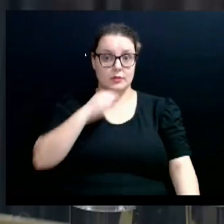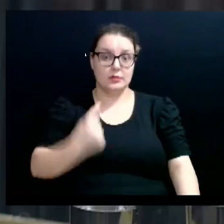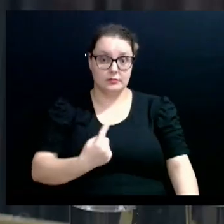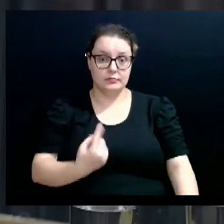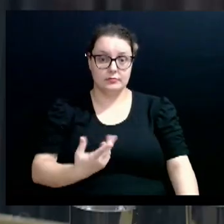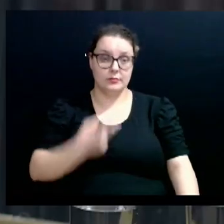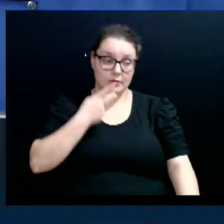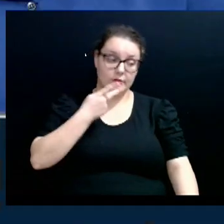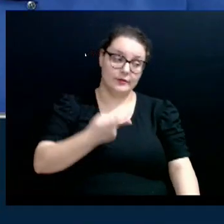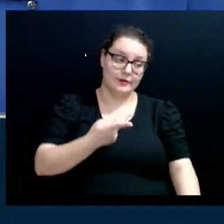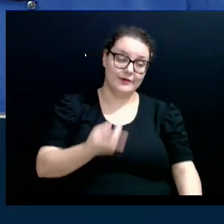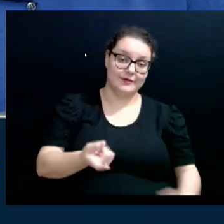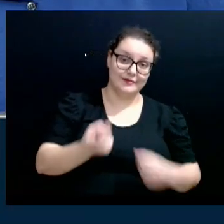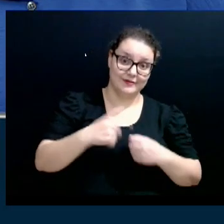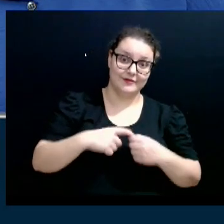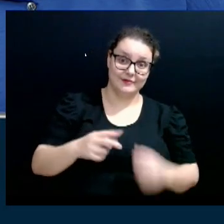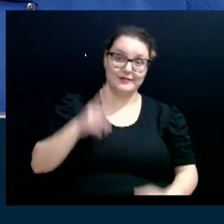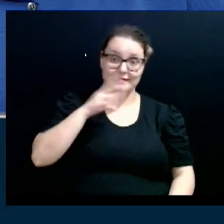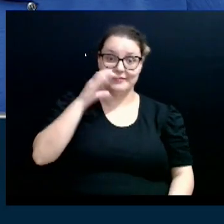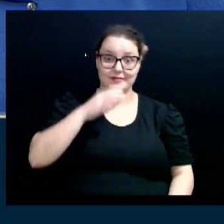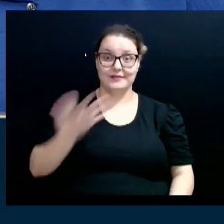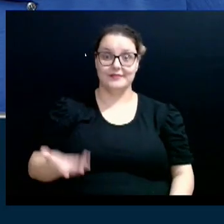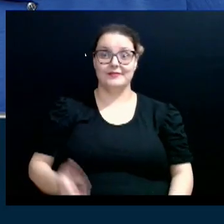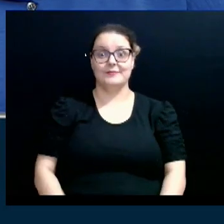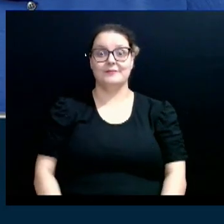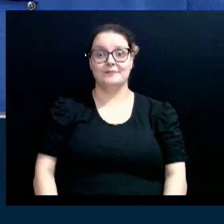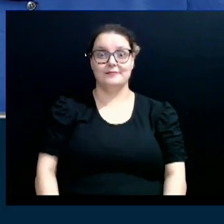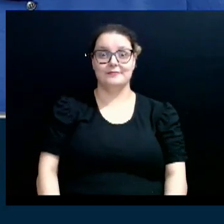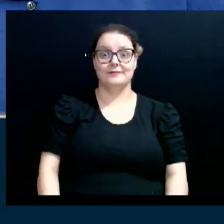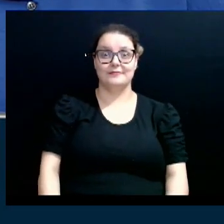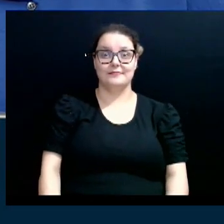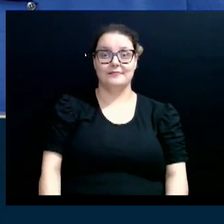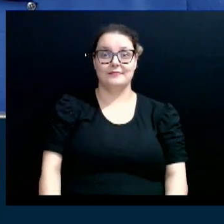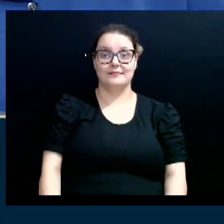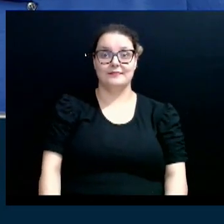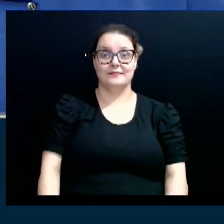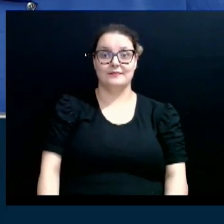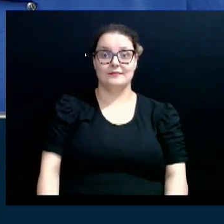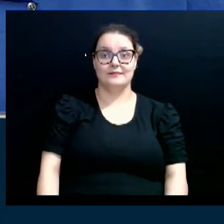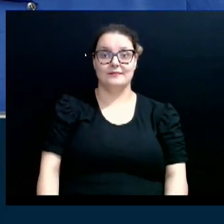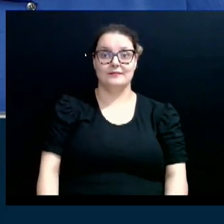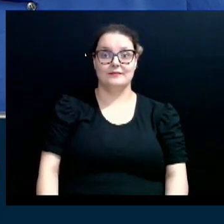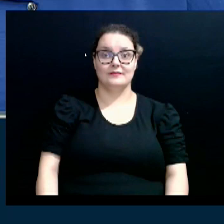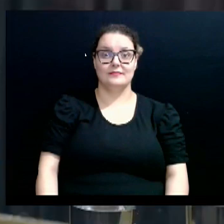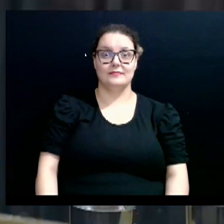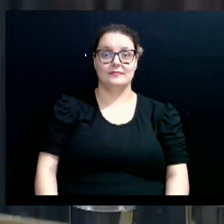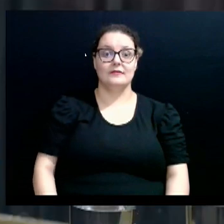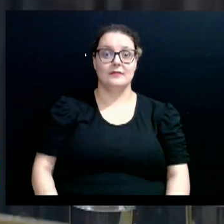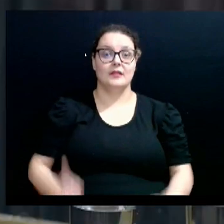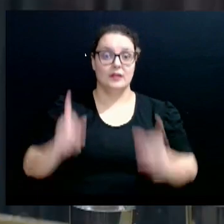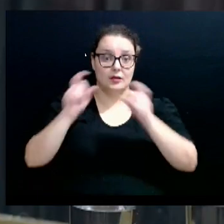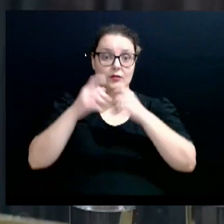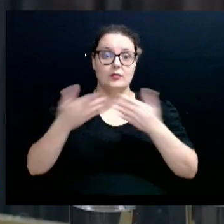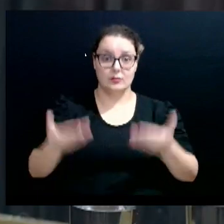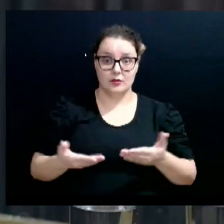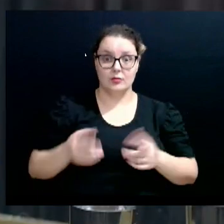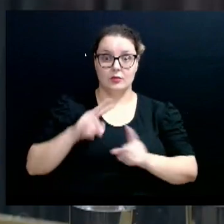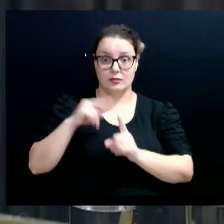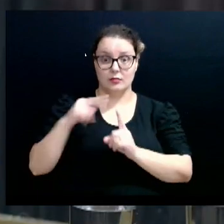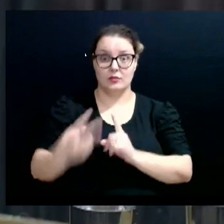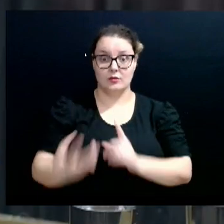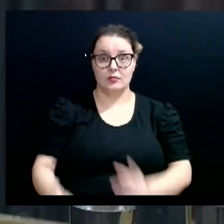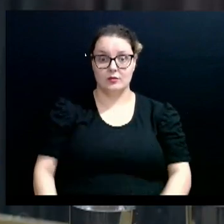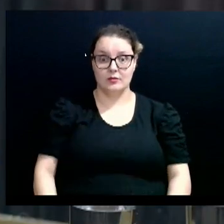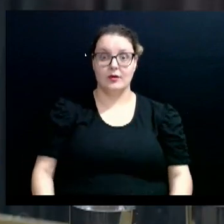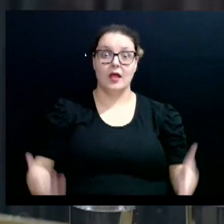vê a urgência Sim, do tema, né? exatamente. Então a situação é bem complicada. Agora, do ponto de vista, né, alegre, são